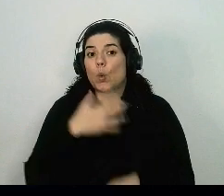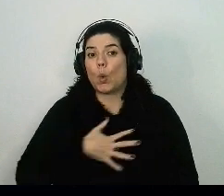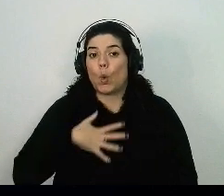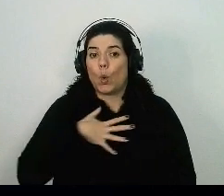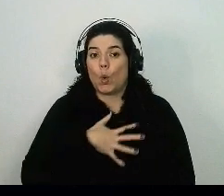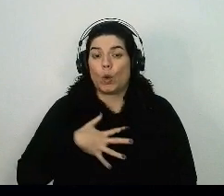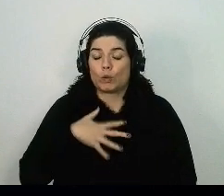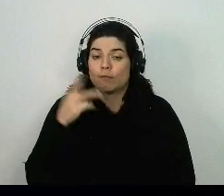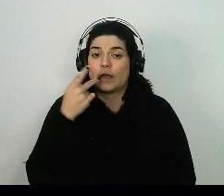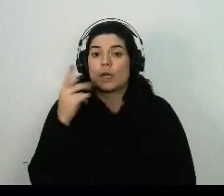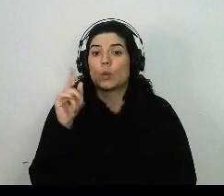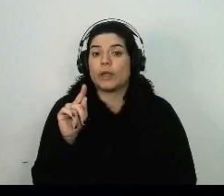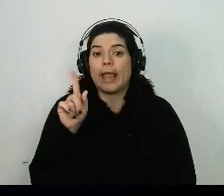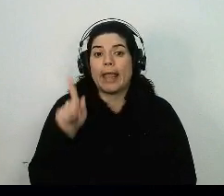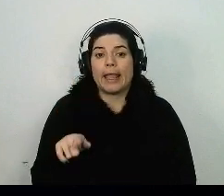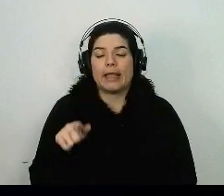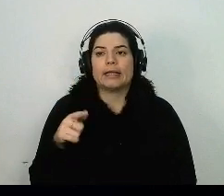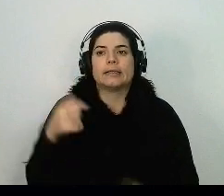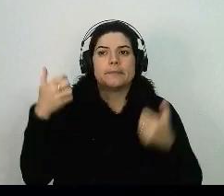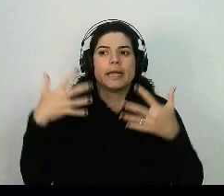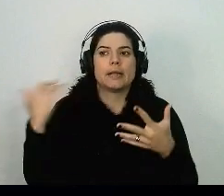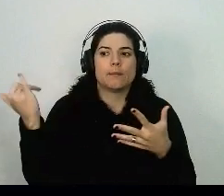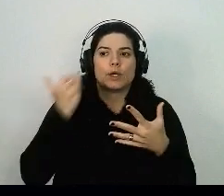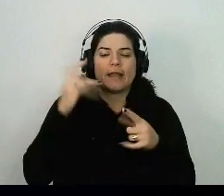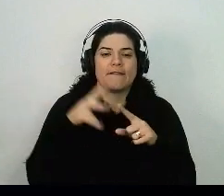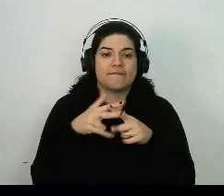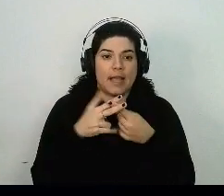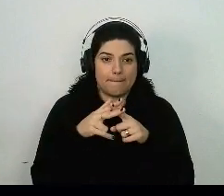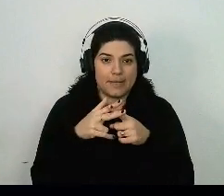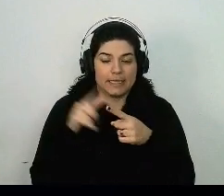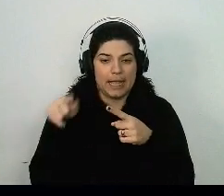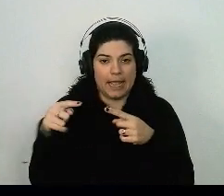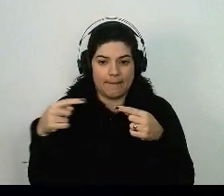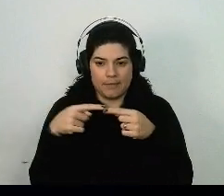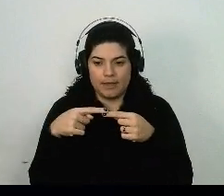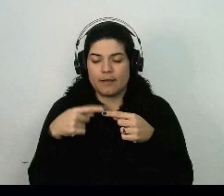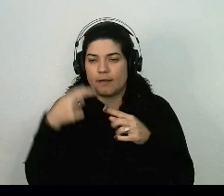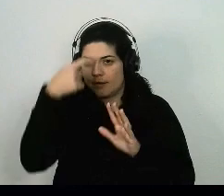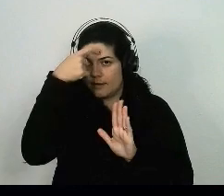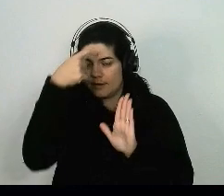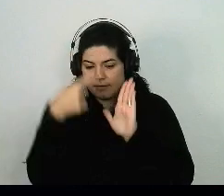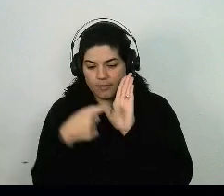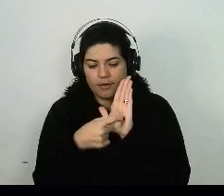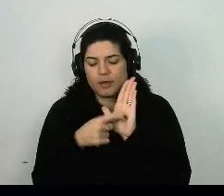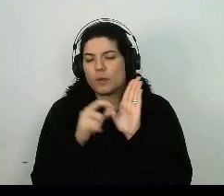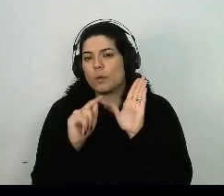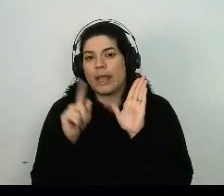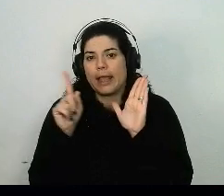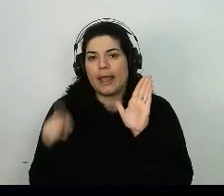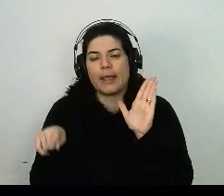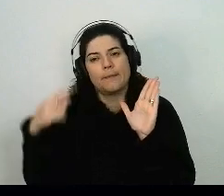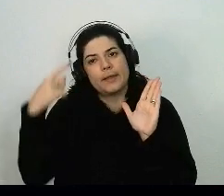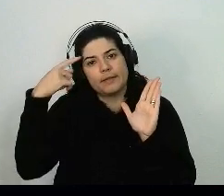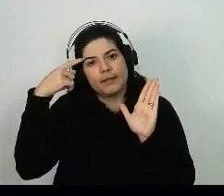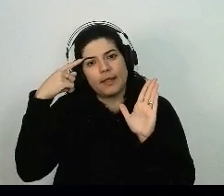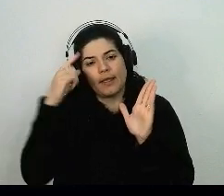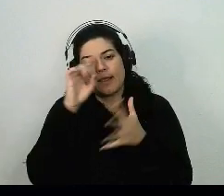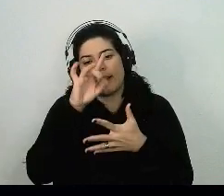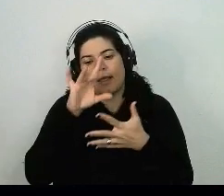gente vai falar a importância dessas ferramentas, para o caso da inteligência artificial, porque aqui a ideia não é ficar em cada uma delas,